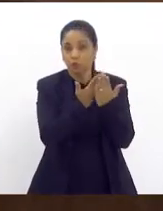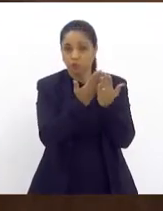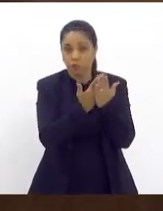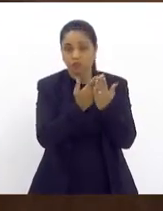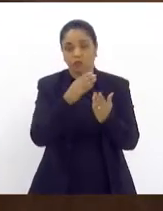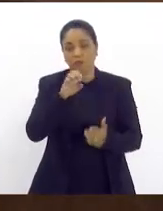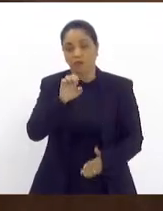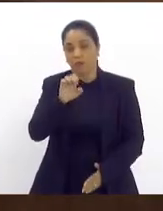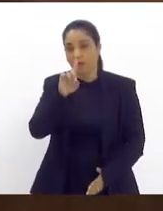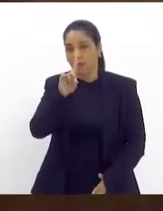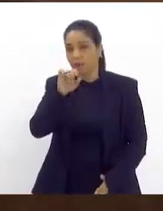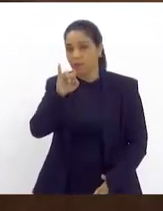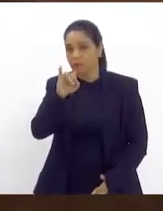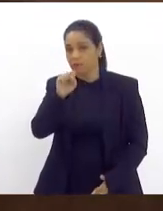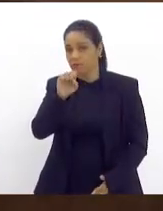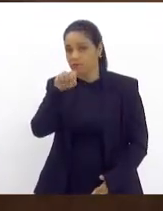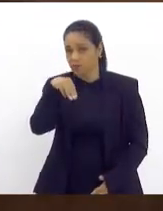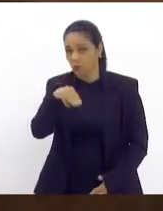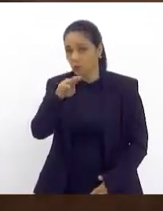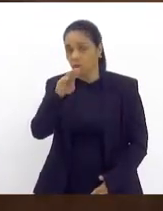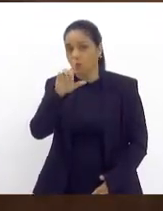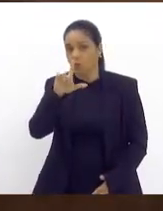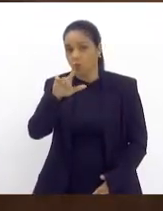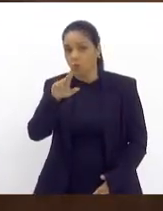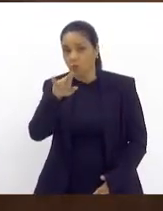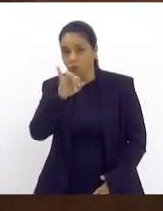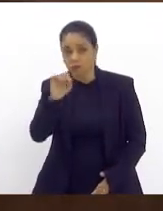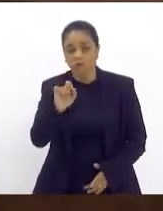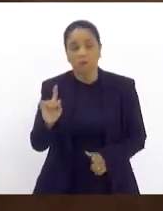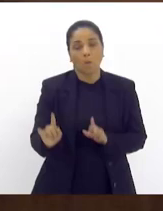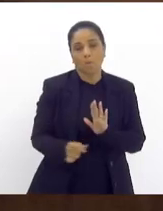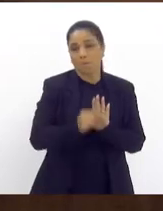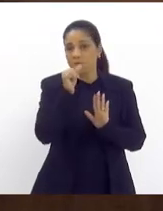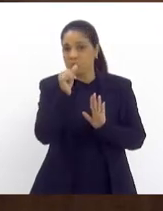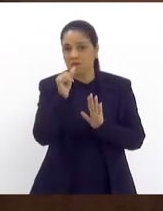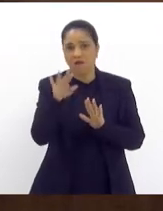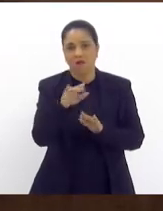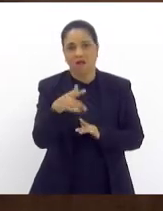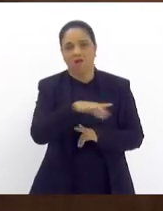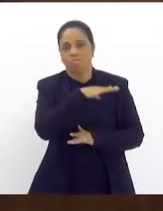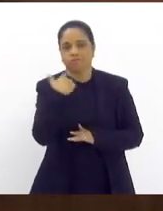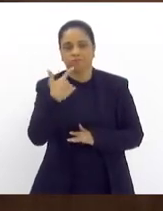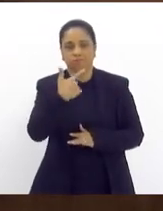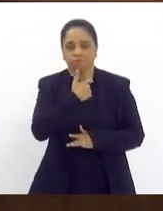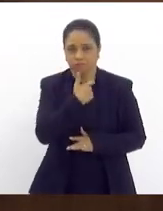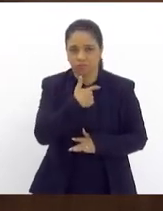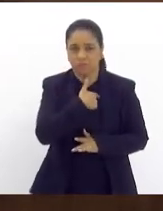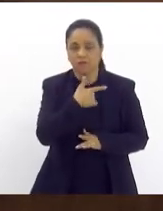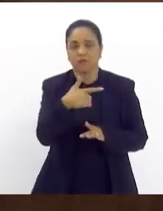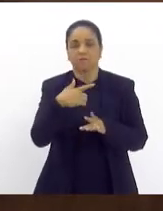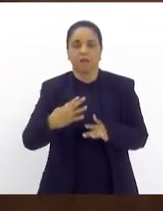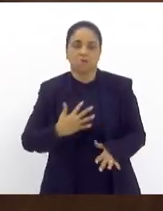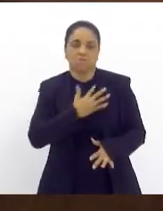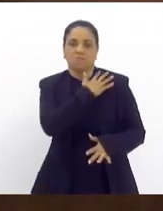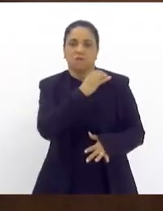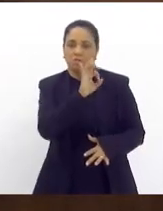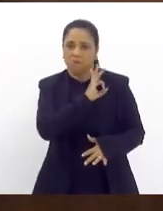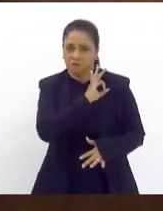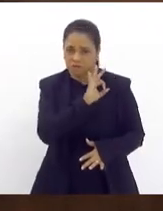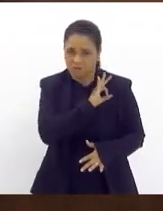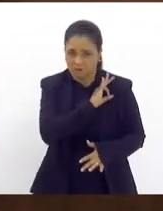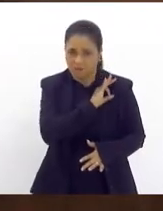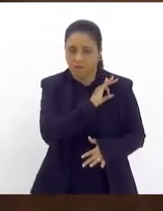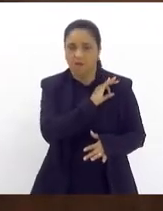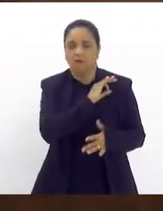um dos primeiros assassinatos da ditadura militar promovido por essa ditadura Empresarial Militar de caráter